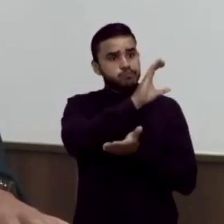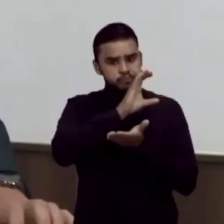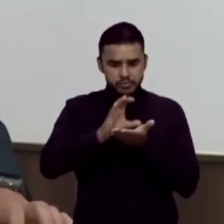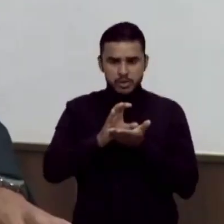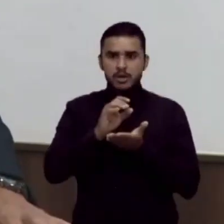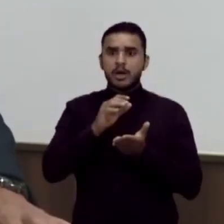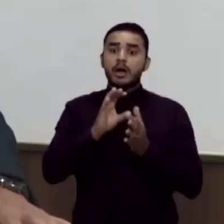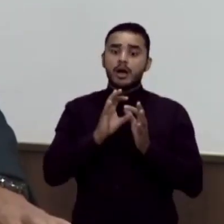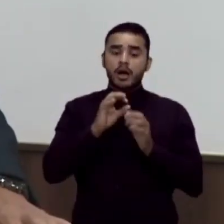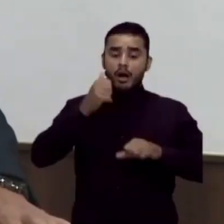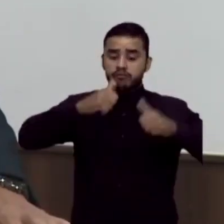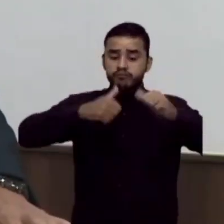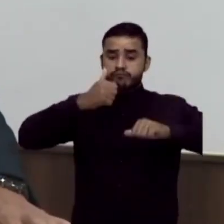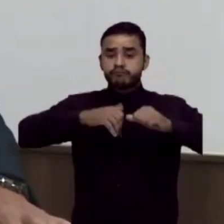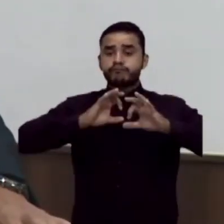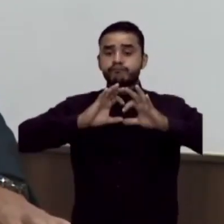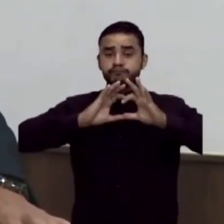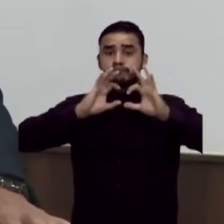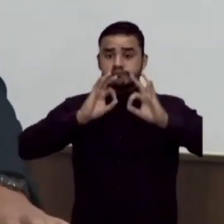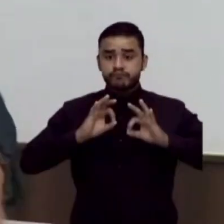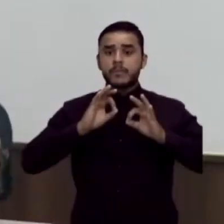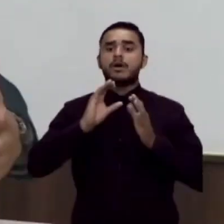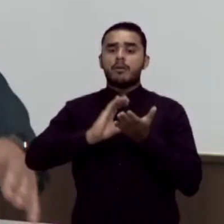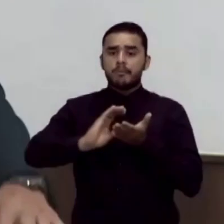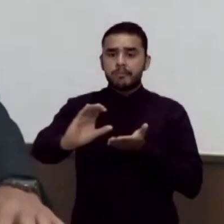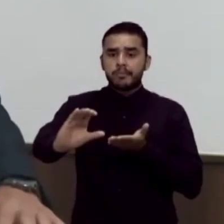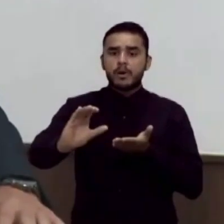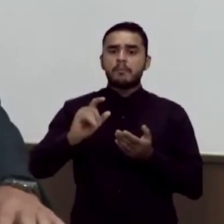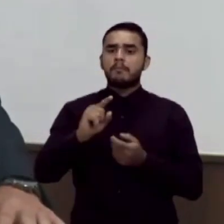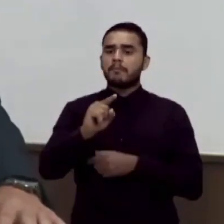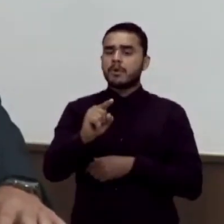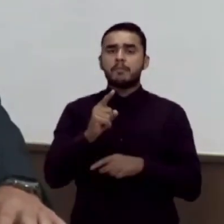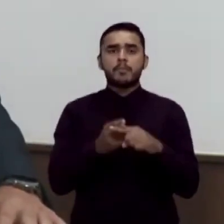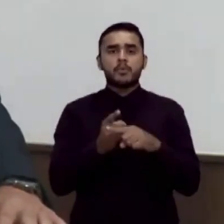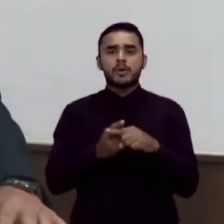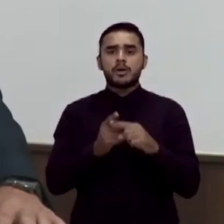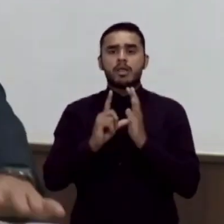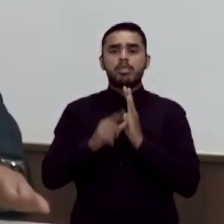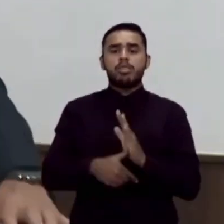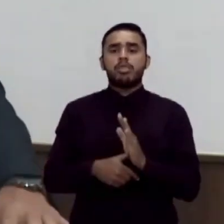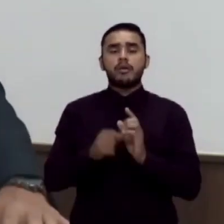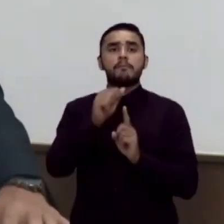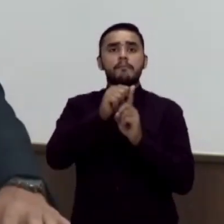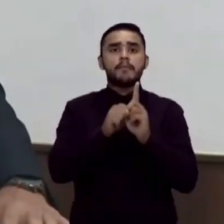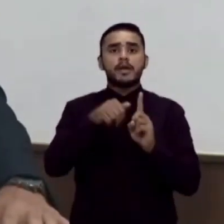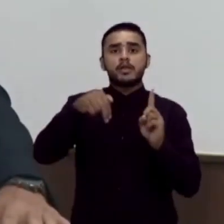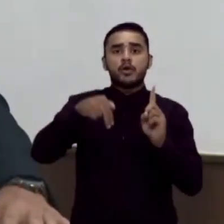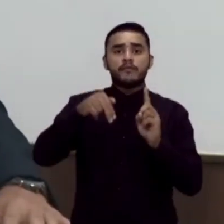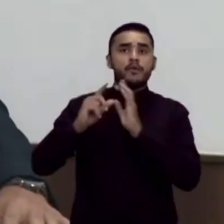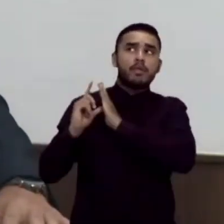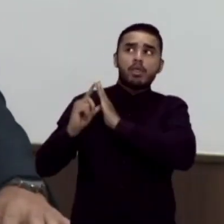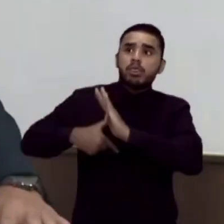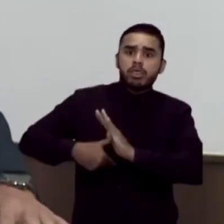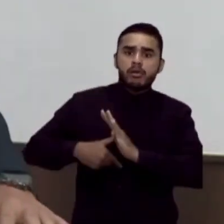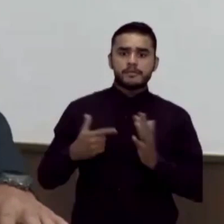seríssimo nas clínicas e entre os pacientes das Clínicas que tem no interior